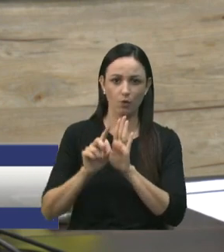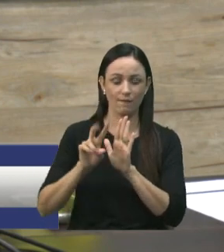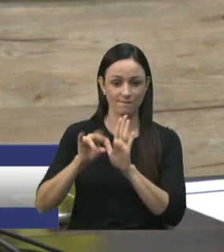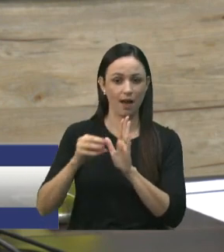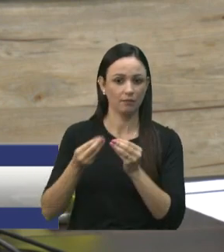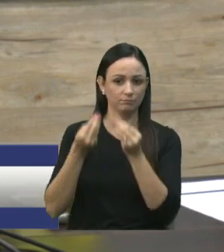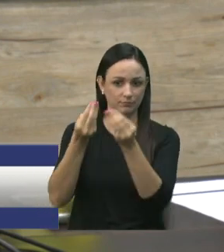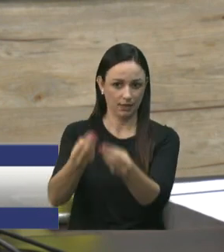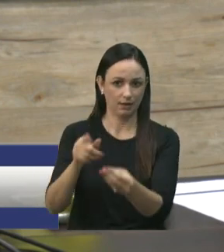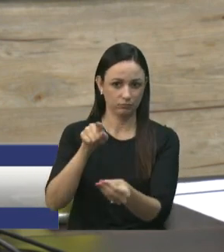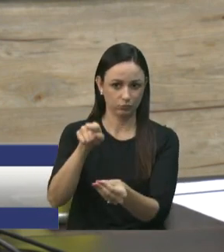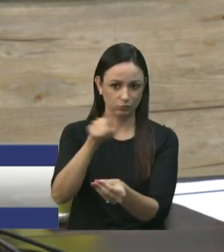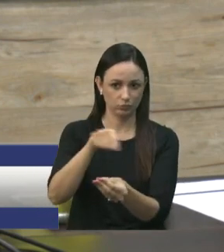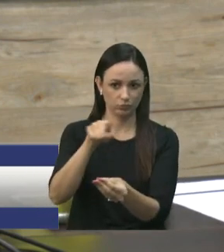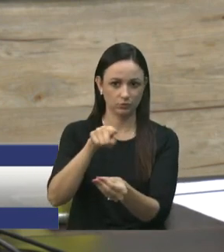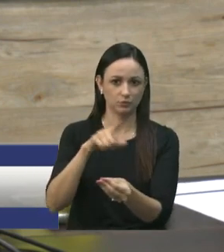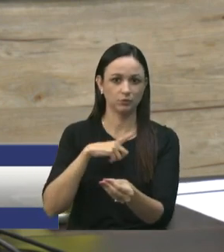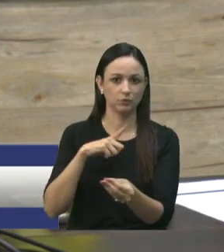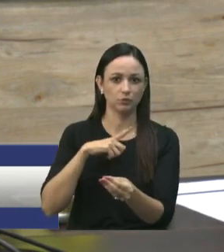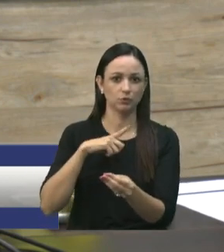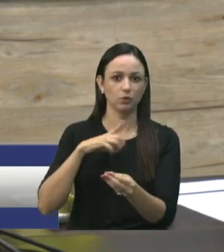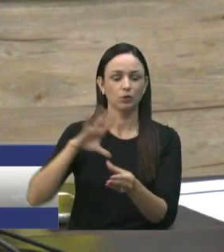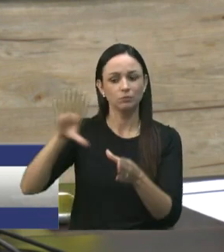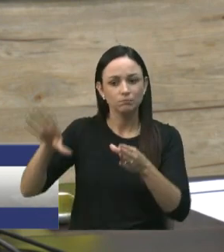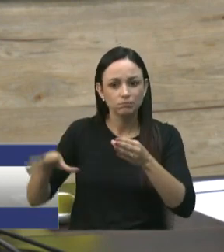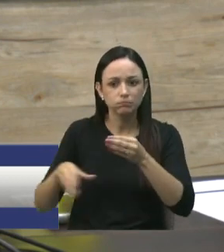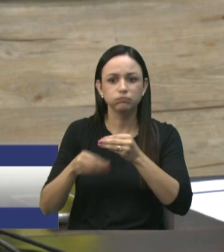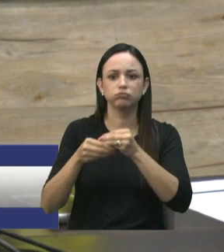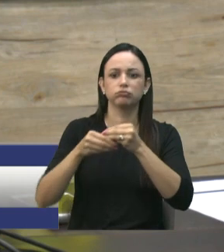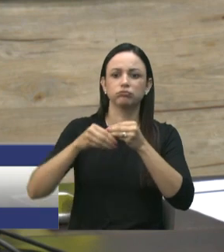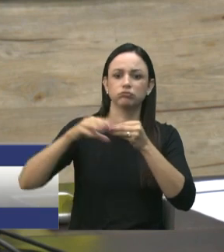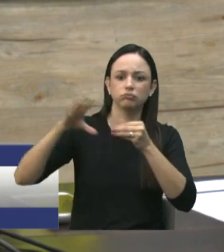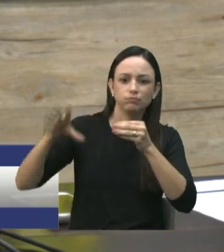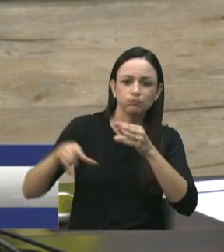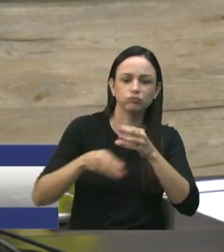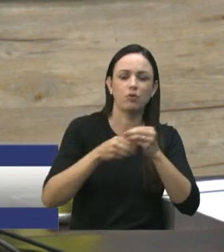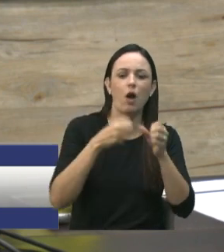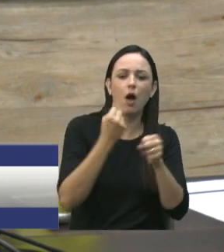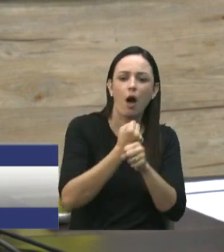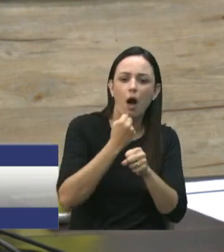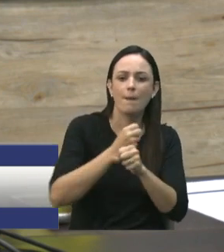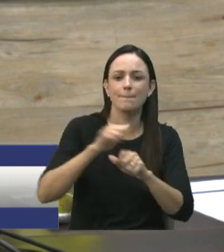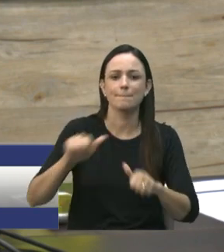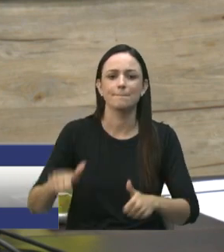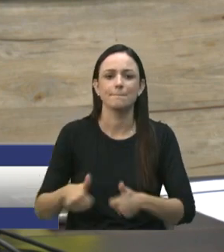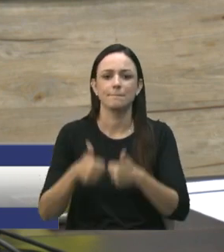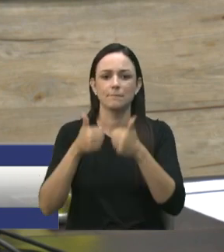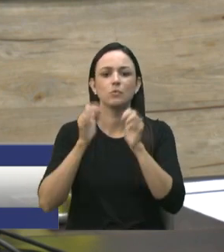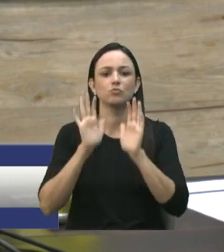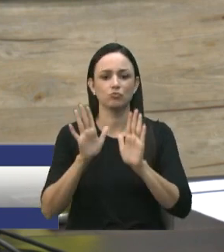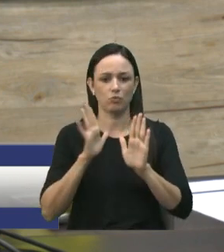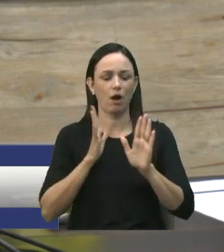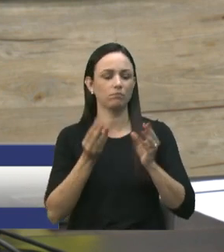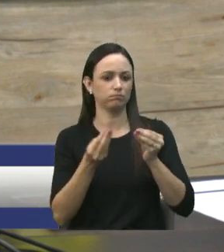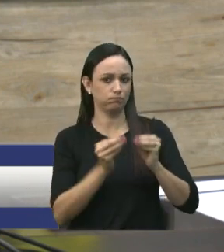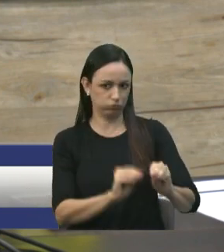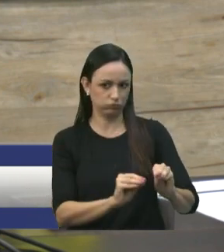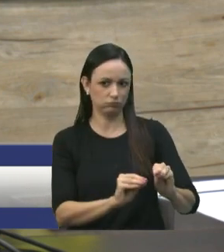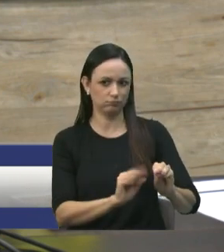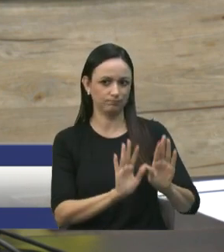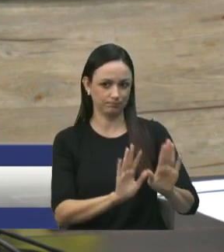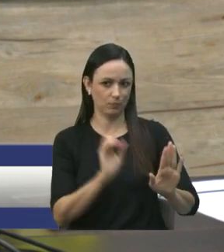senhores, todas as contrapartidas de obras, de investimentos, de melhoria na cidade, elas já estão previstas,